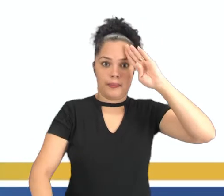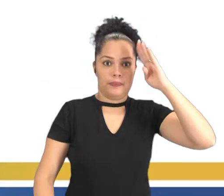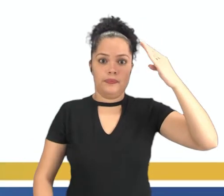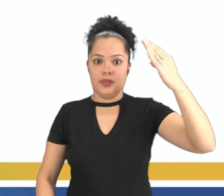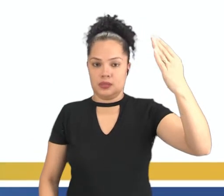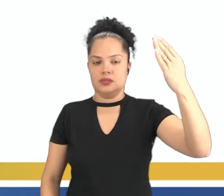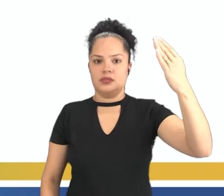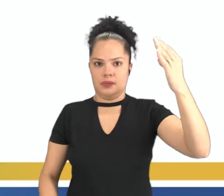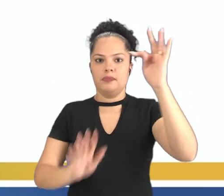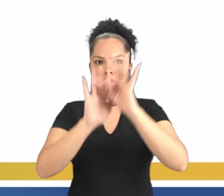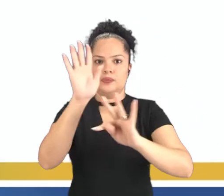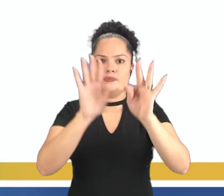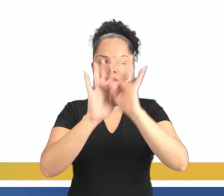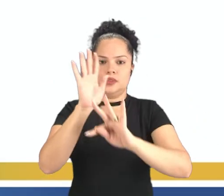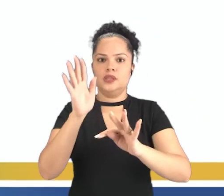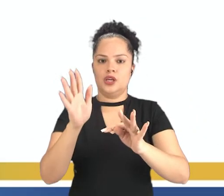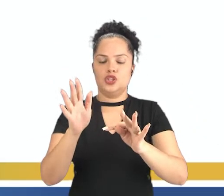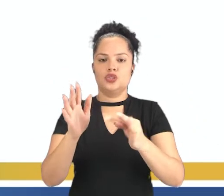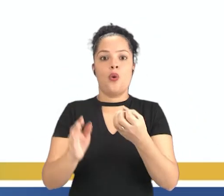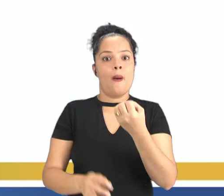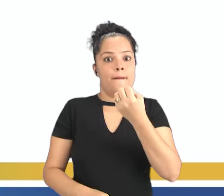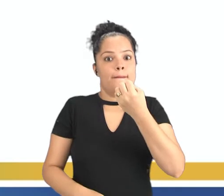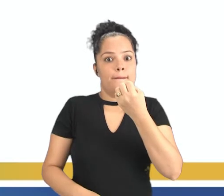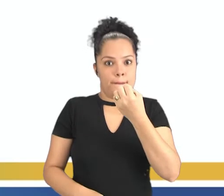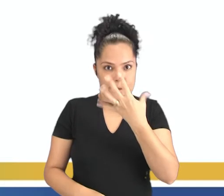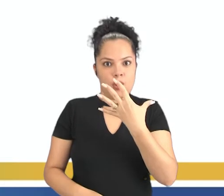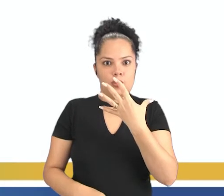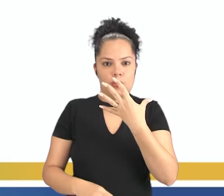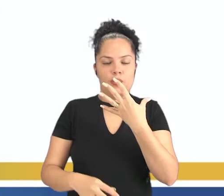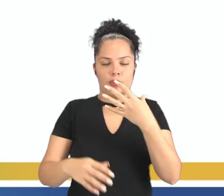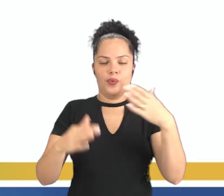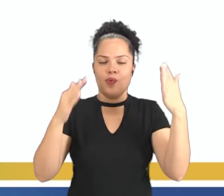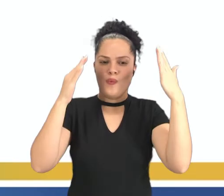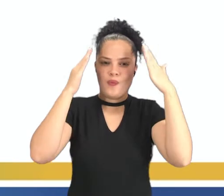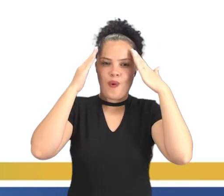é o bom funcionamento da nossa memória.